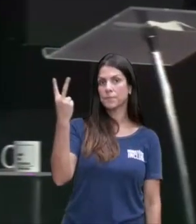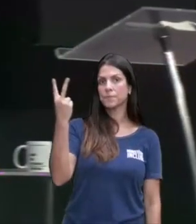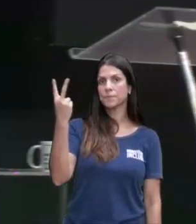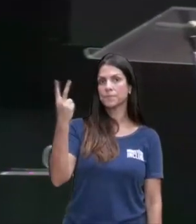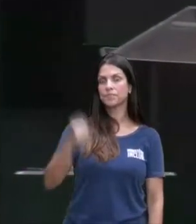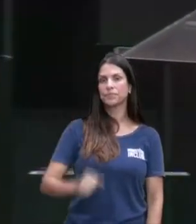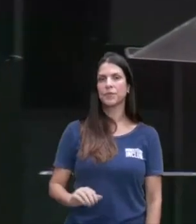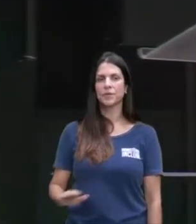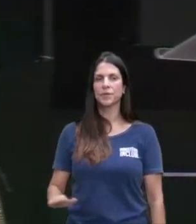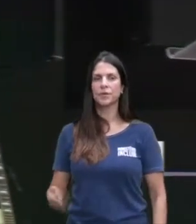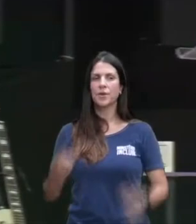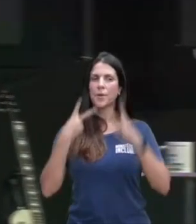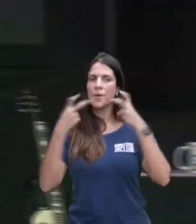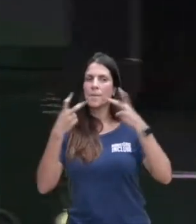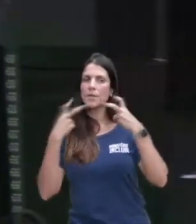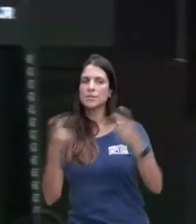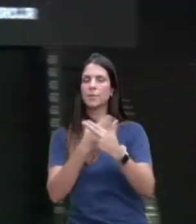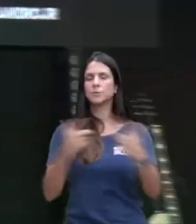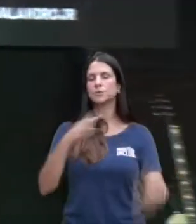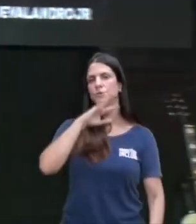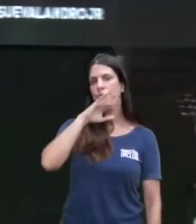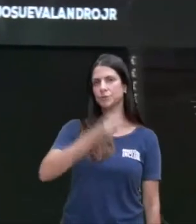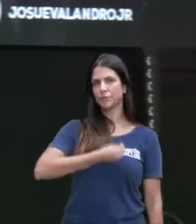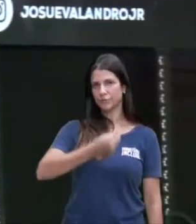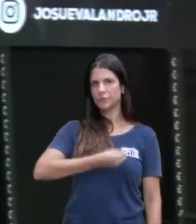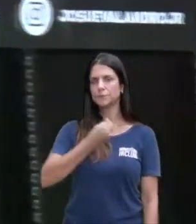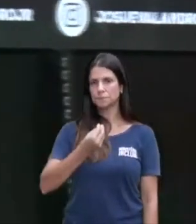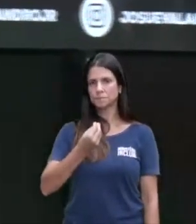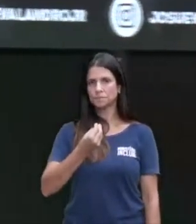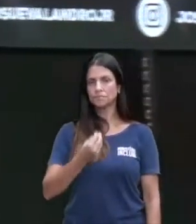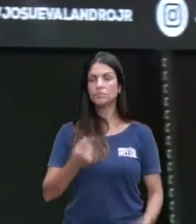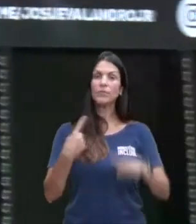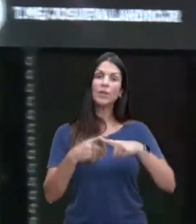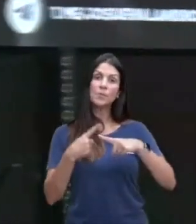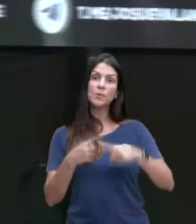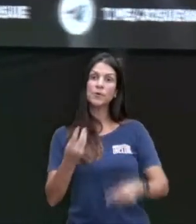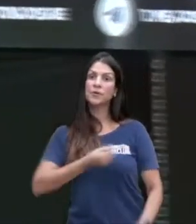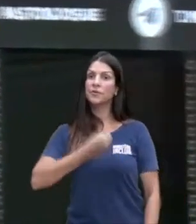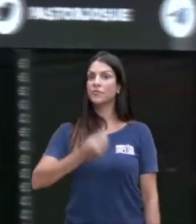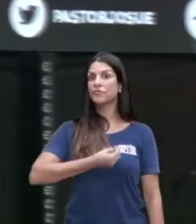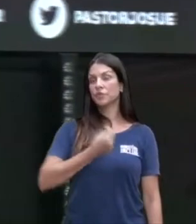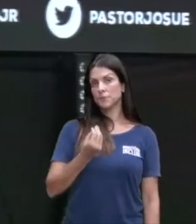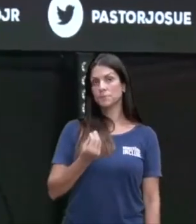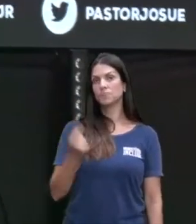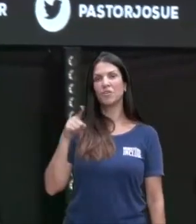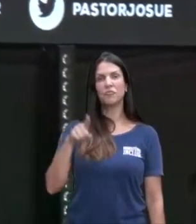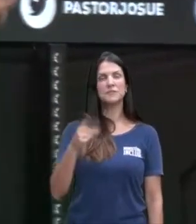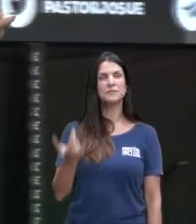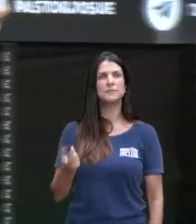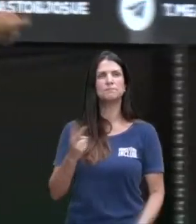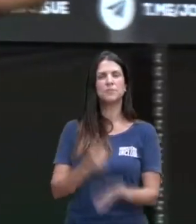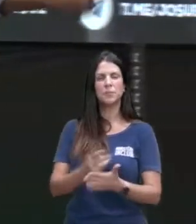porque que você não sabe o seu valor é porque na vida você foi o tempo